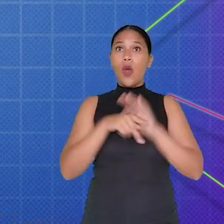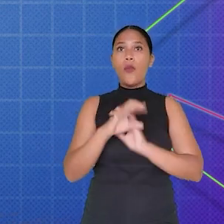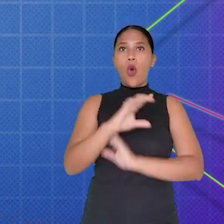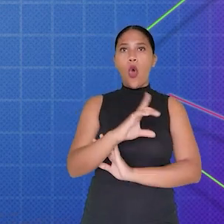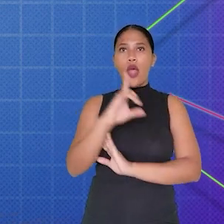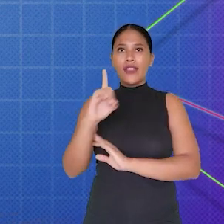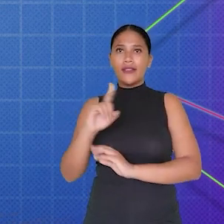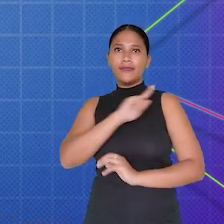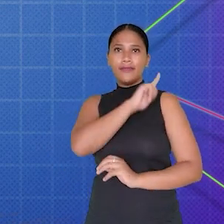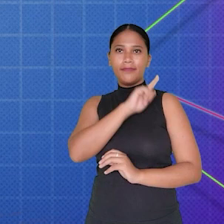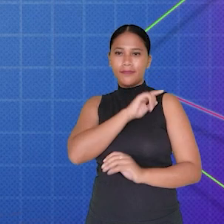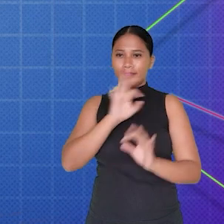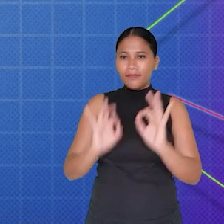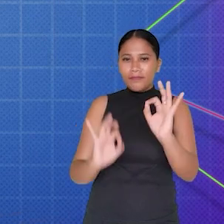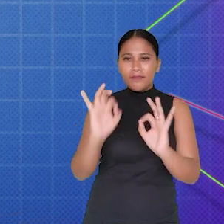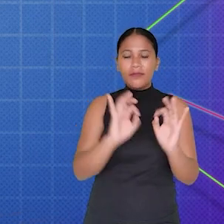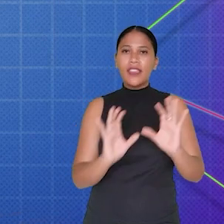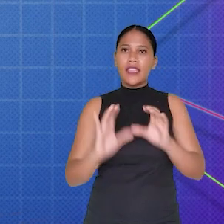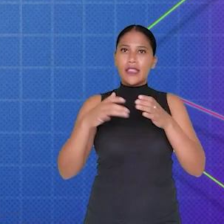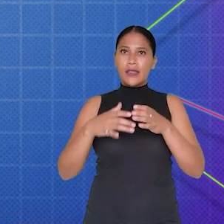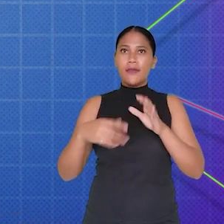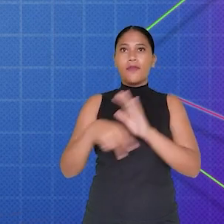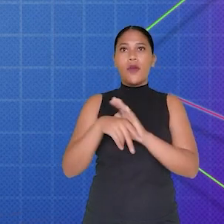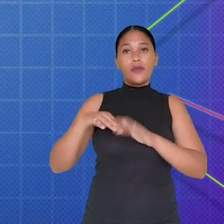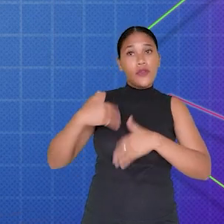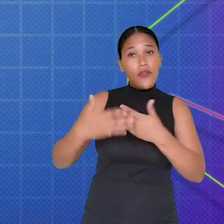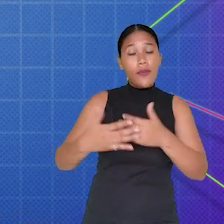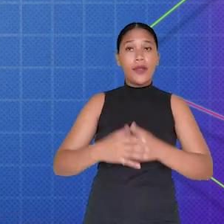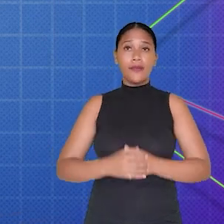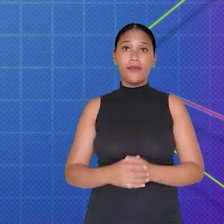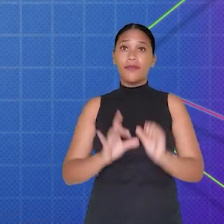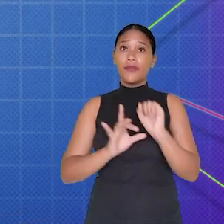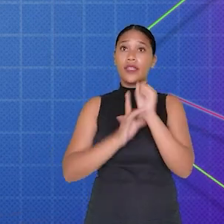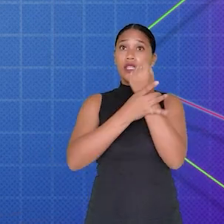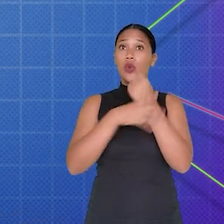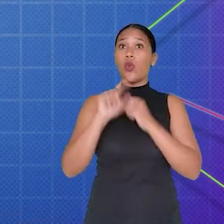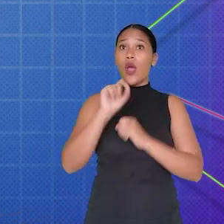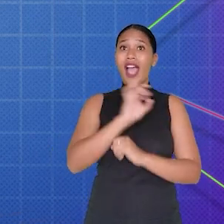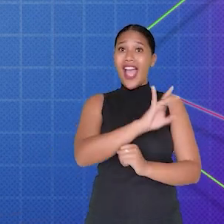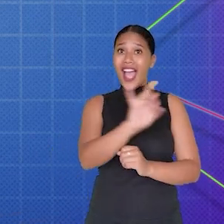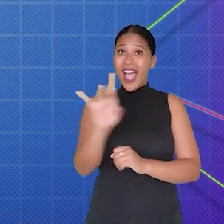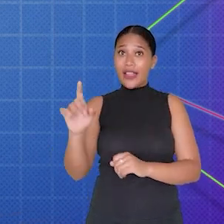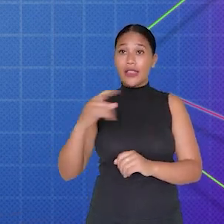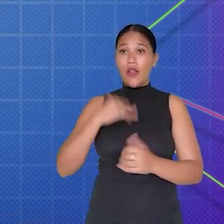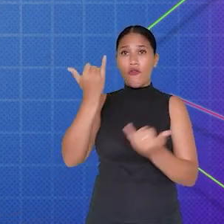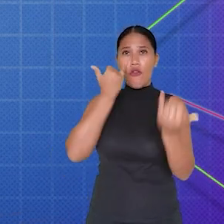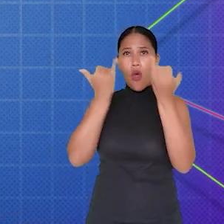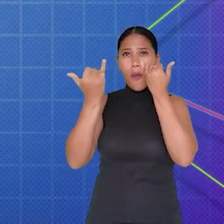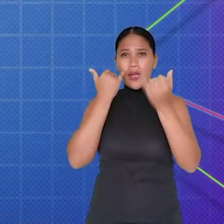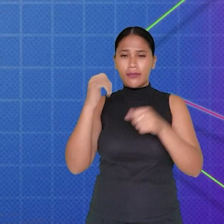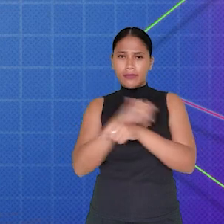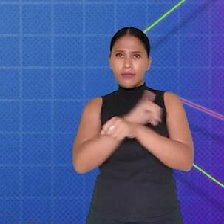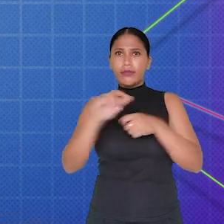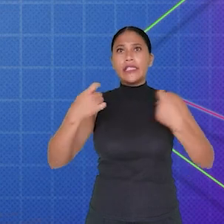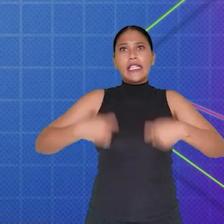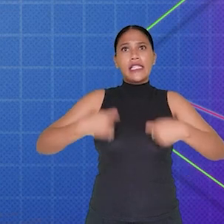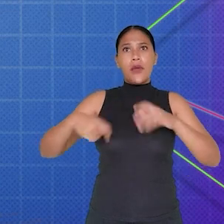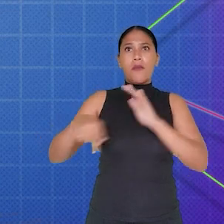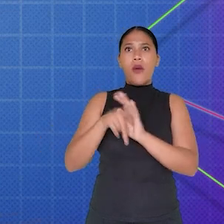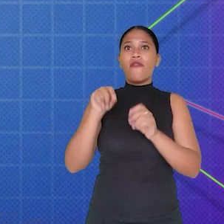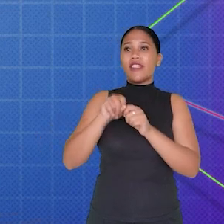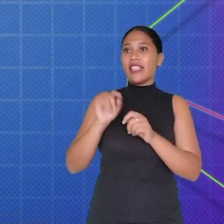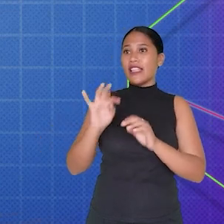e é responsável por coordenar e gerenciar as atividades da equipe de desenvolvimento, garantindo que cada membro tenha as informações e